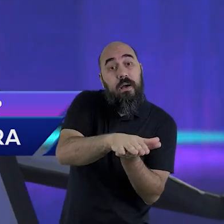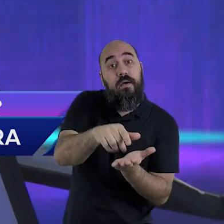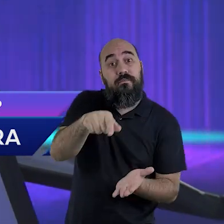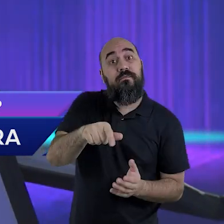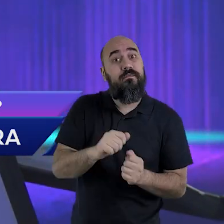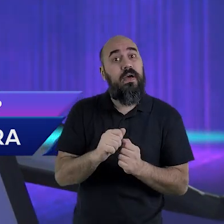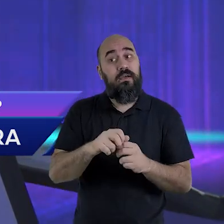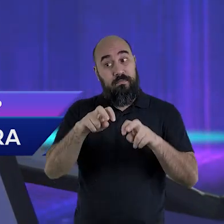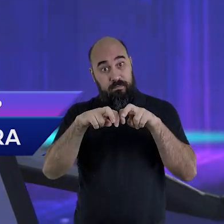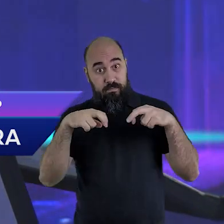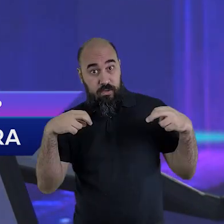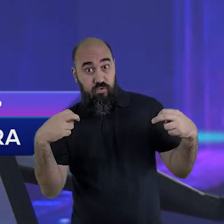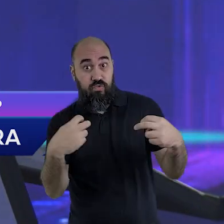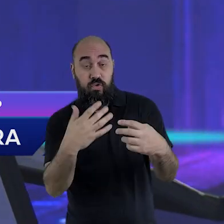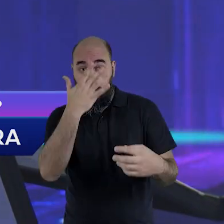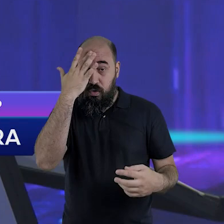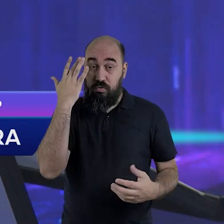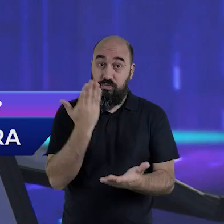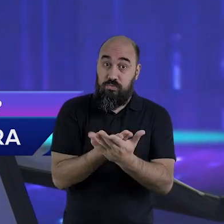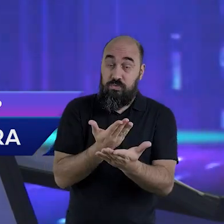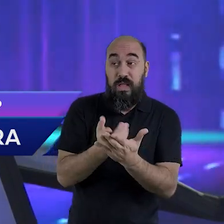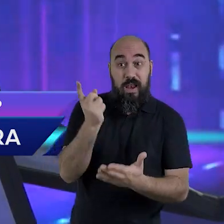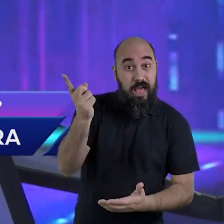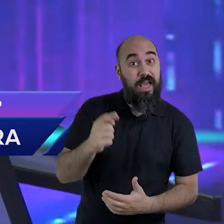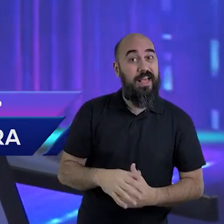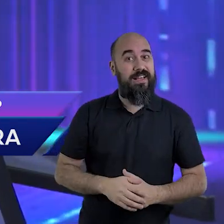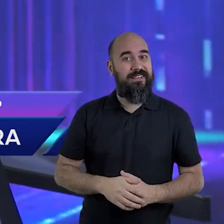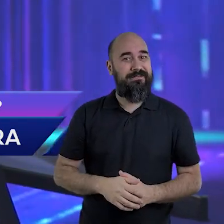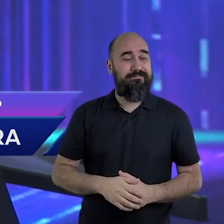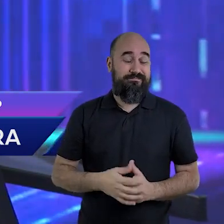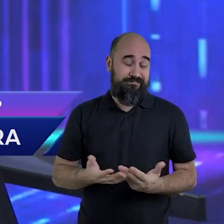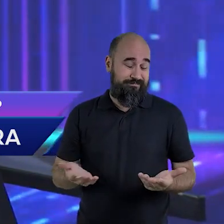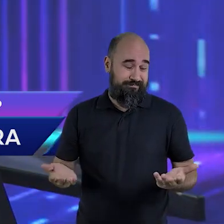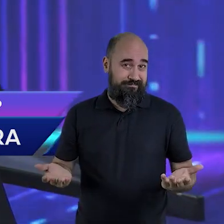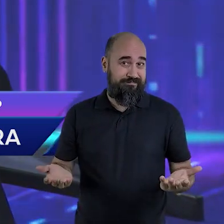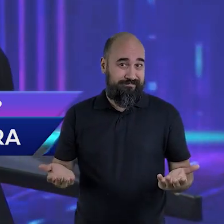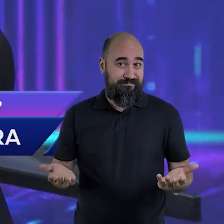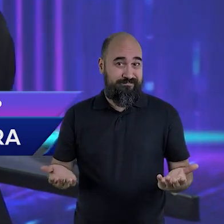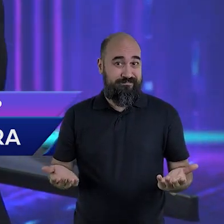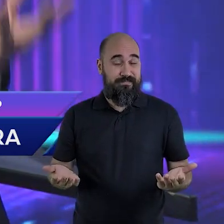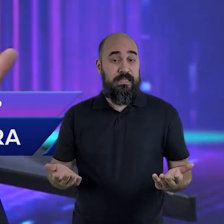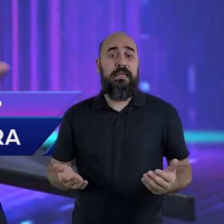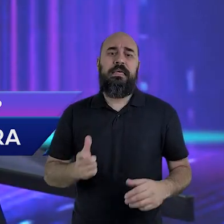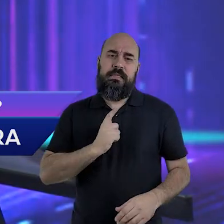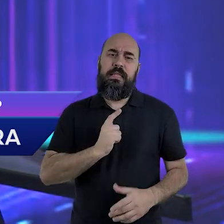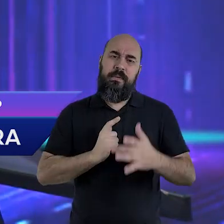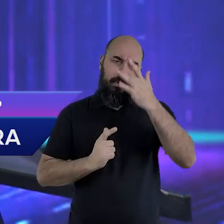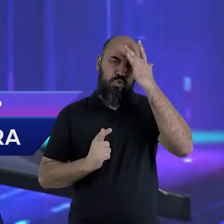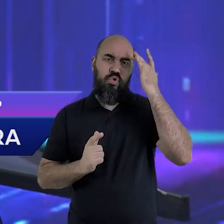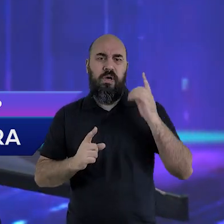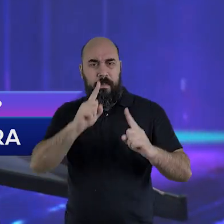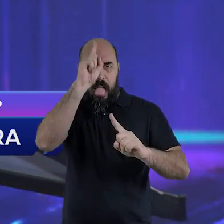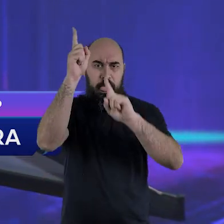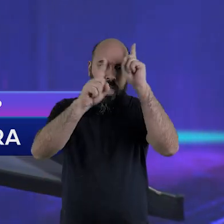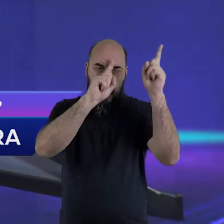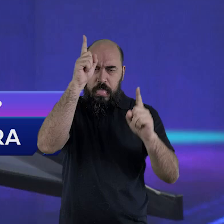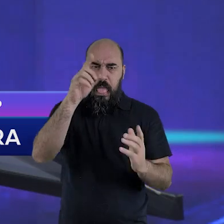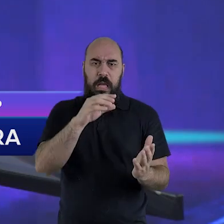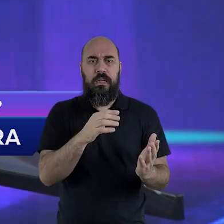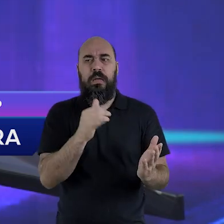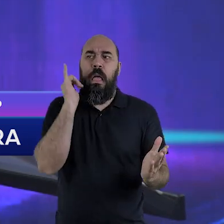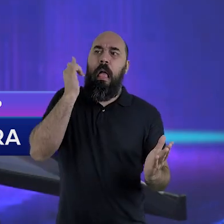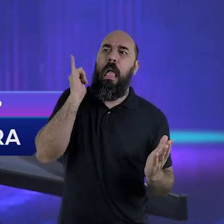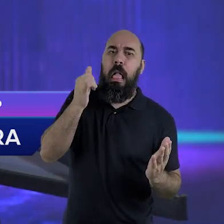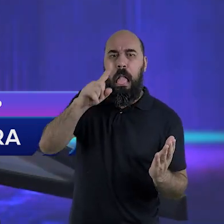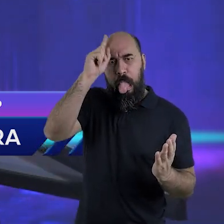Muitos religiosos são acusados de terem transformado a igreja em confusão doutrinária. Há também